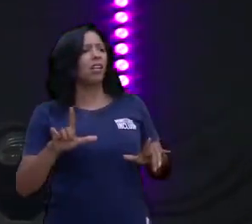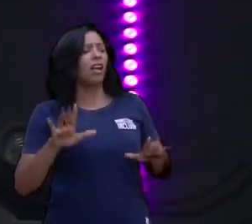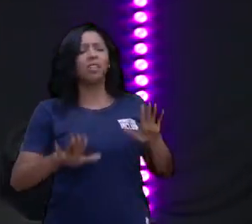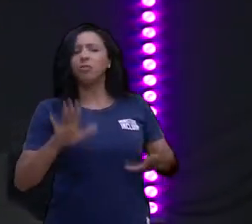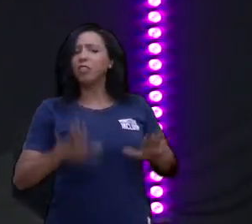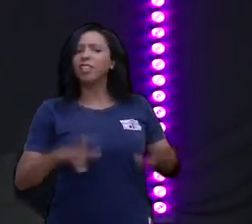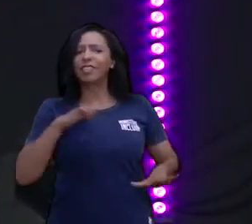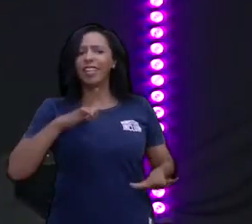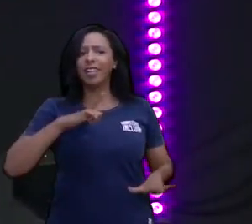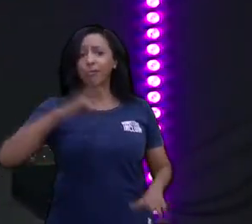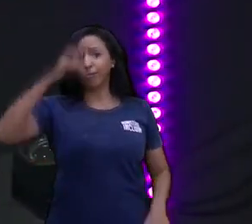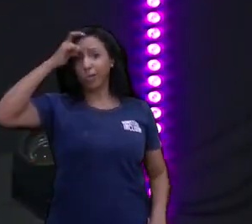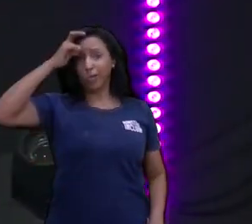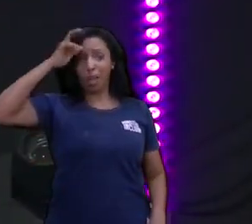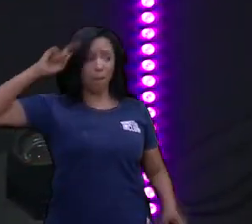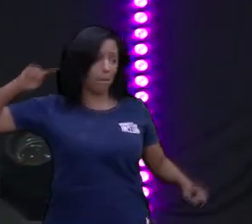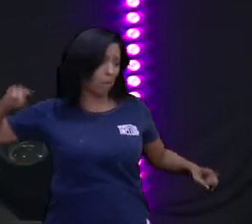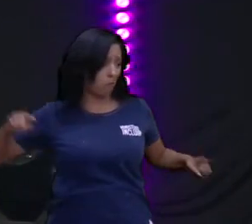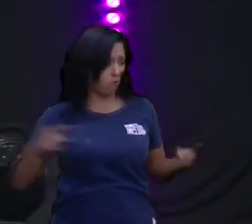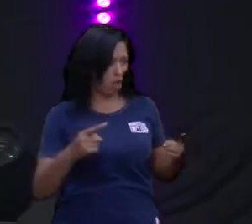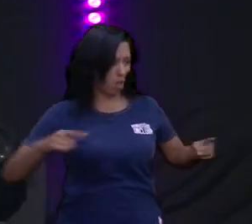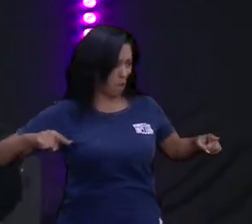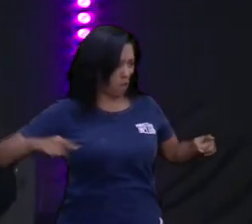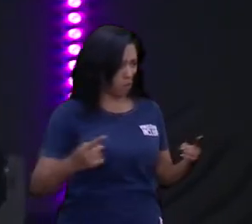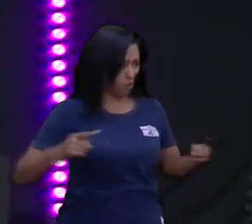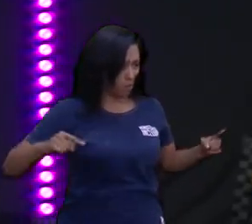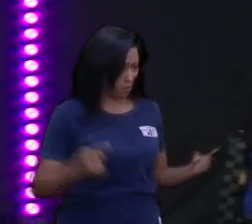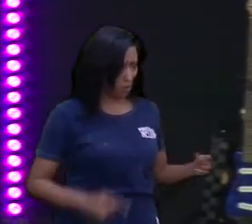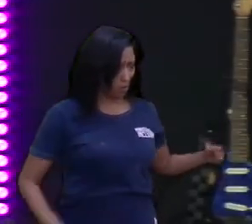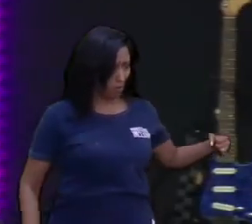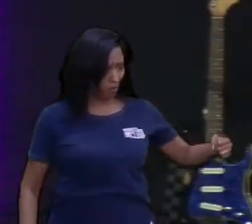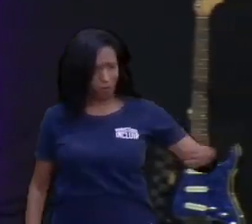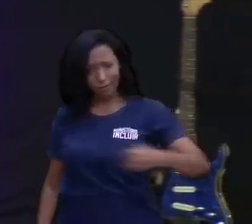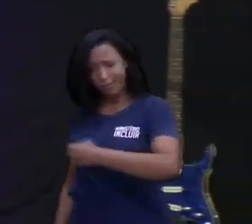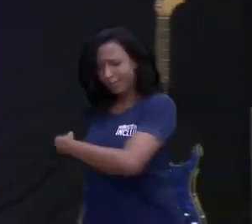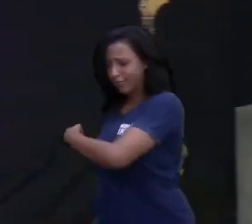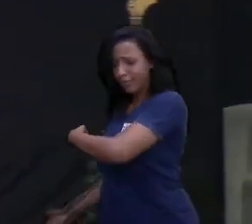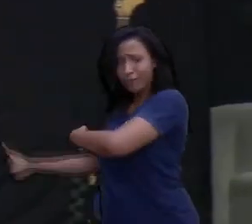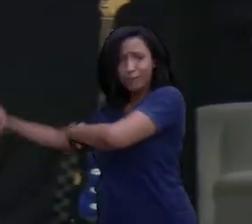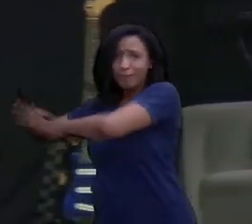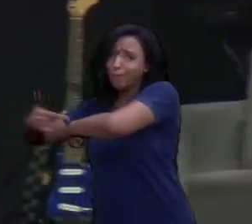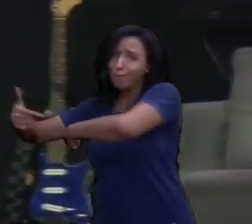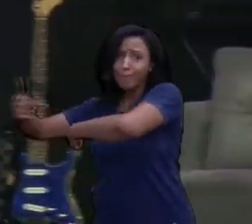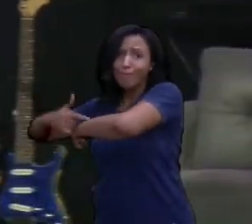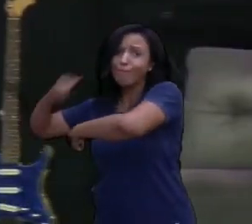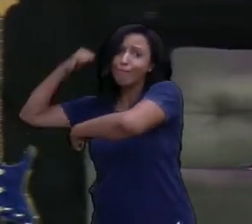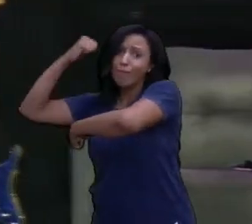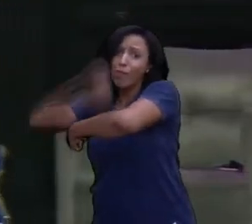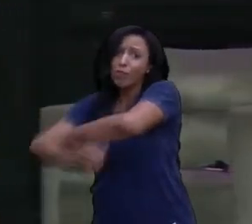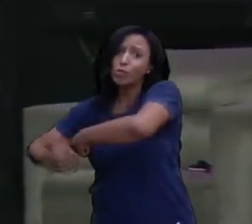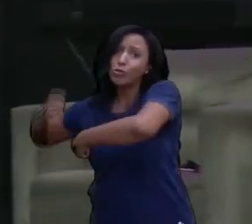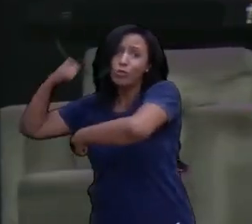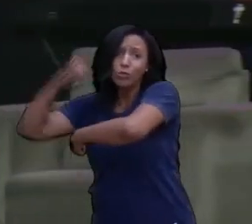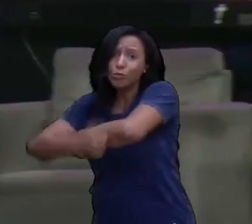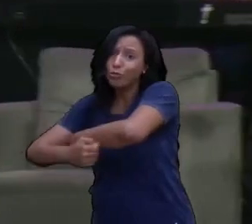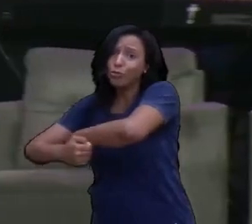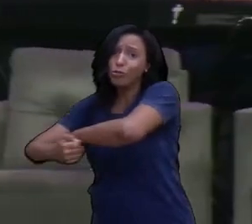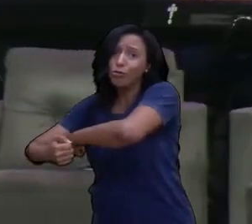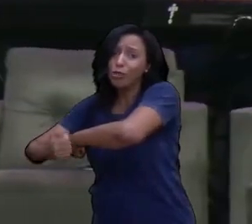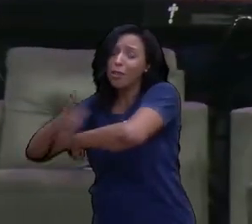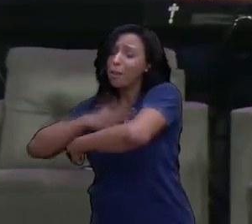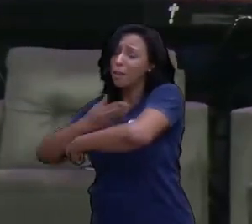começa não te atingir você vai ficando com a carcaça mais forte mas resistência mas resistência menos subjetivo